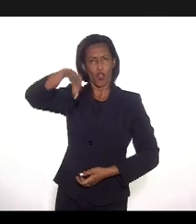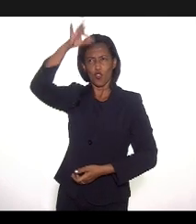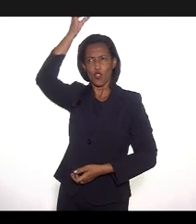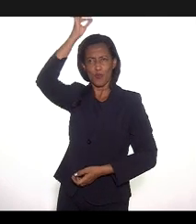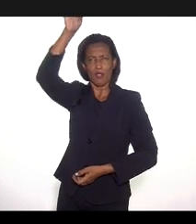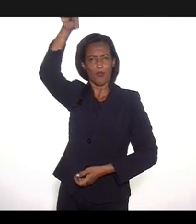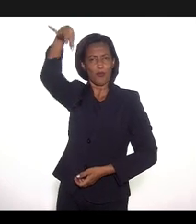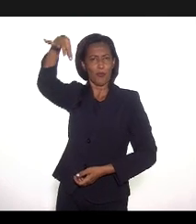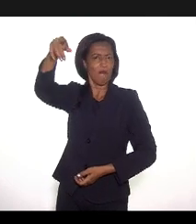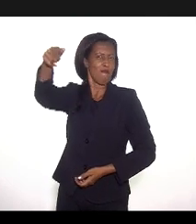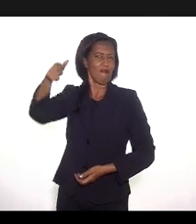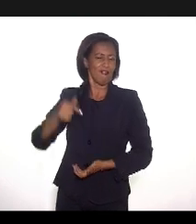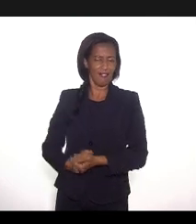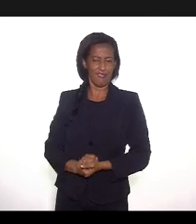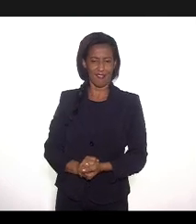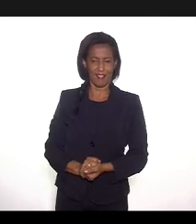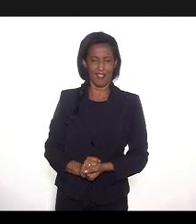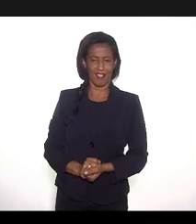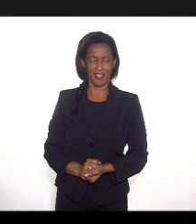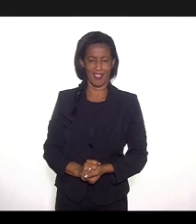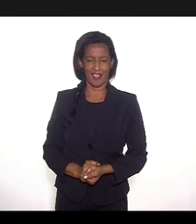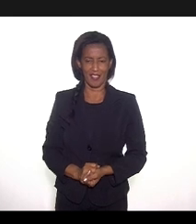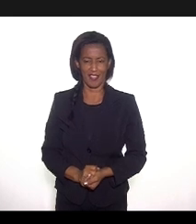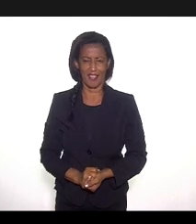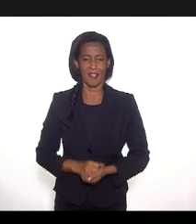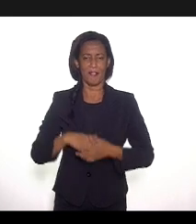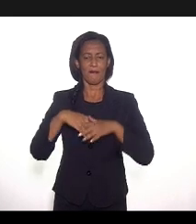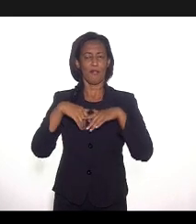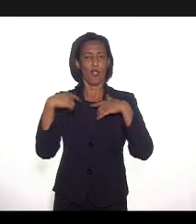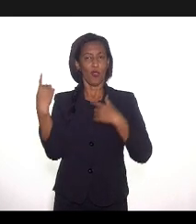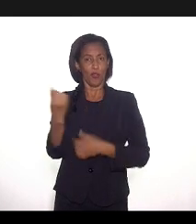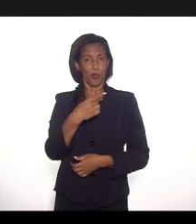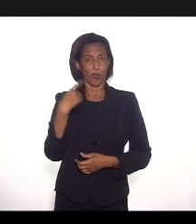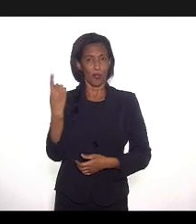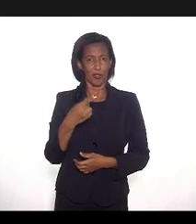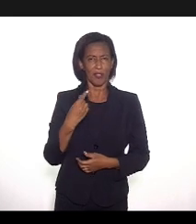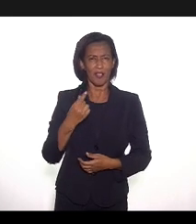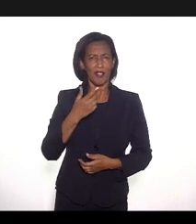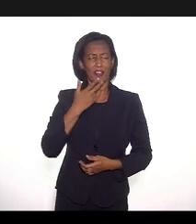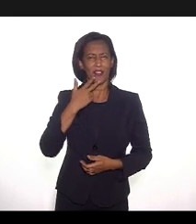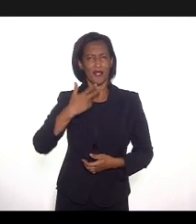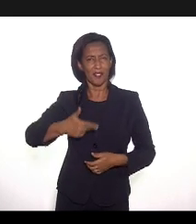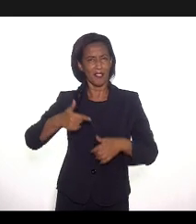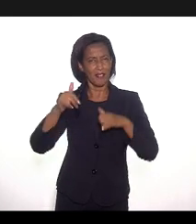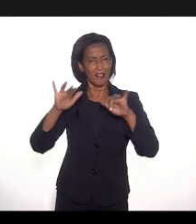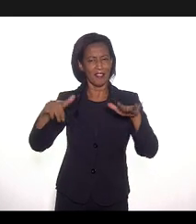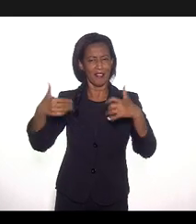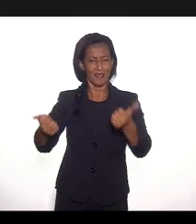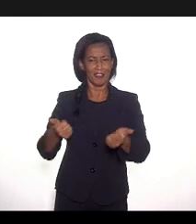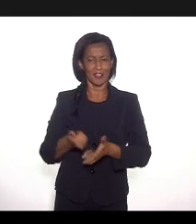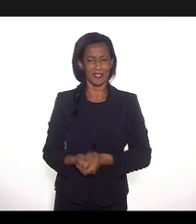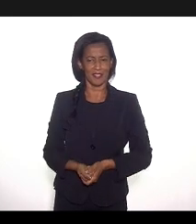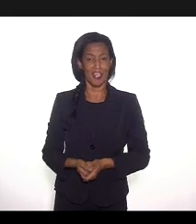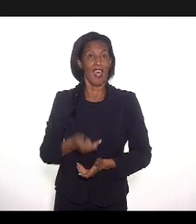espiritualista. Quatro. Mas como é, Luiz Paulo, que você fala? Estava faltando a estrela de Davi.